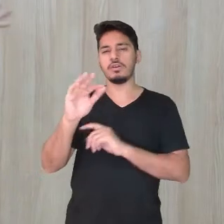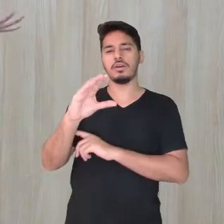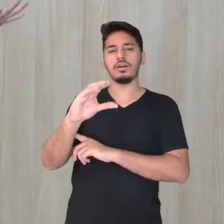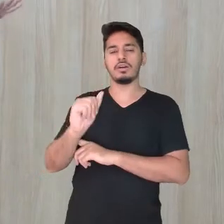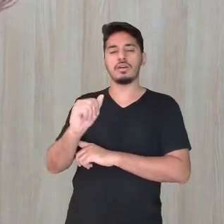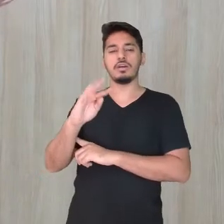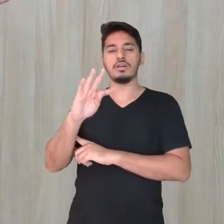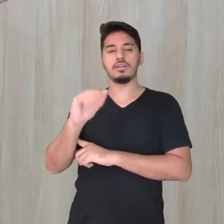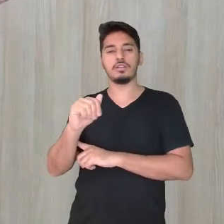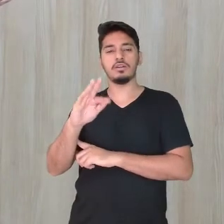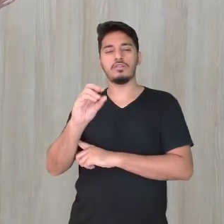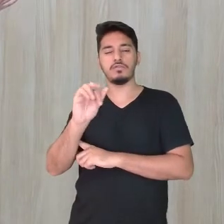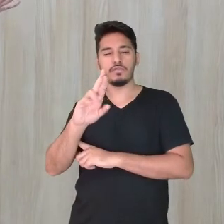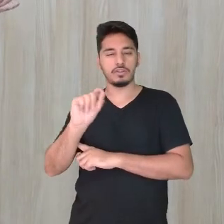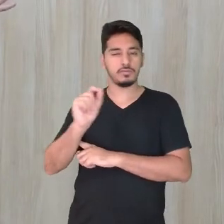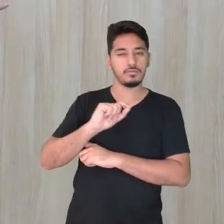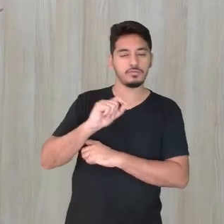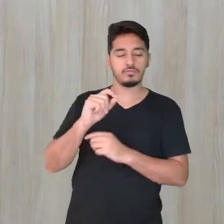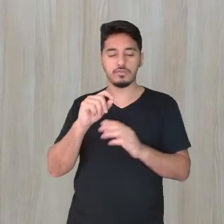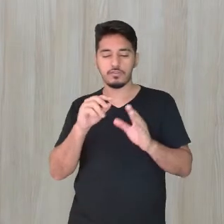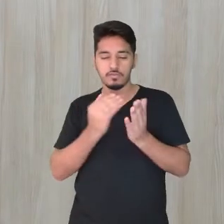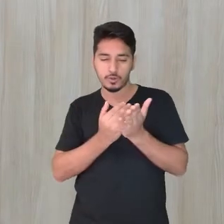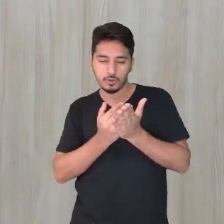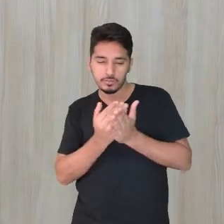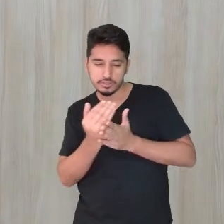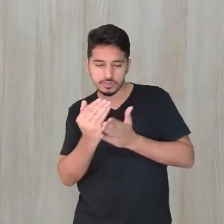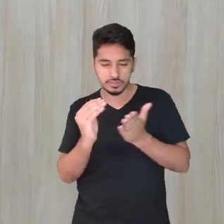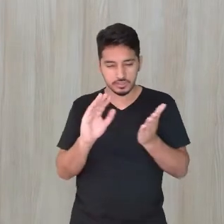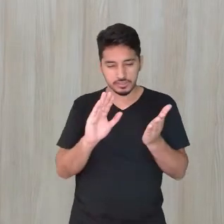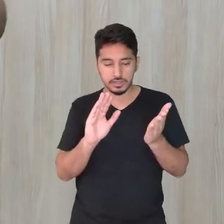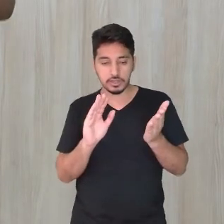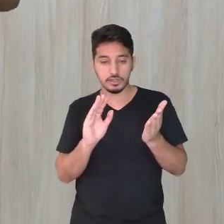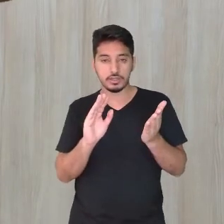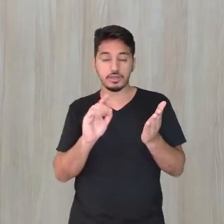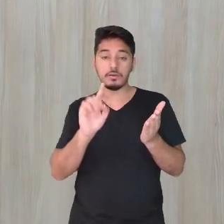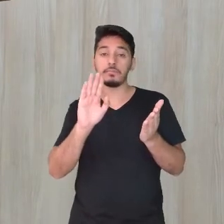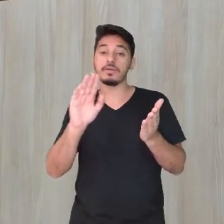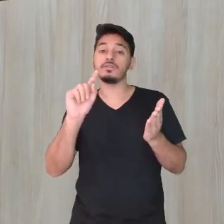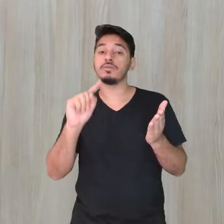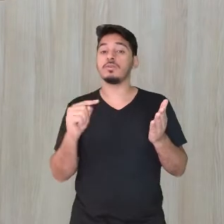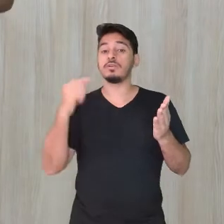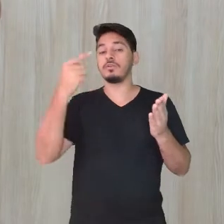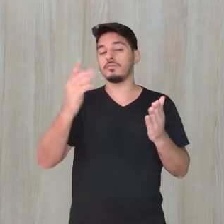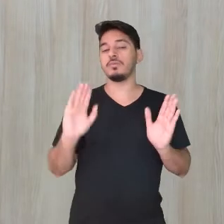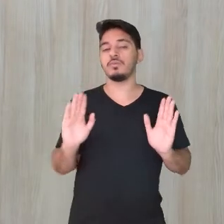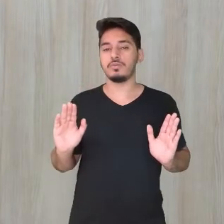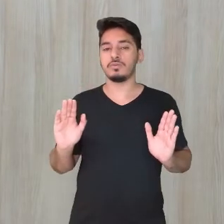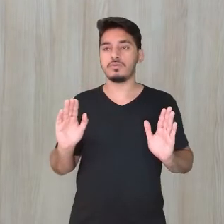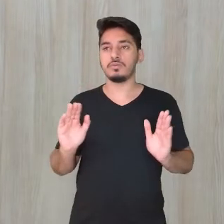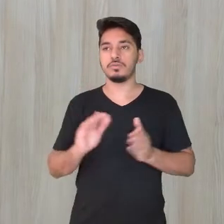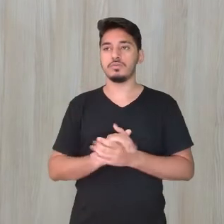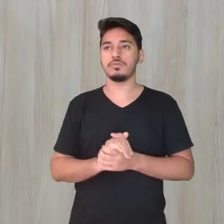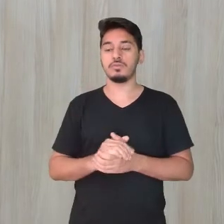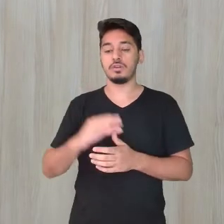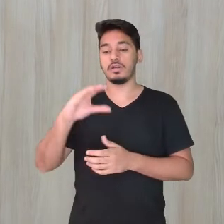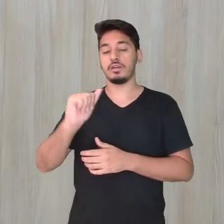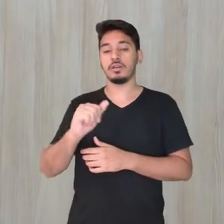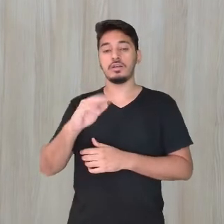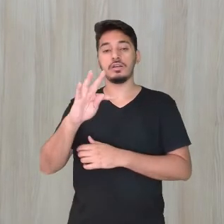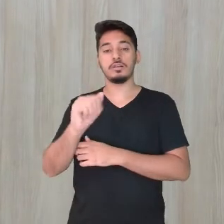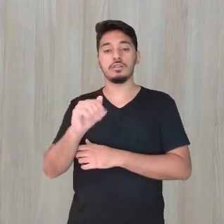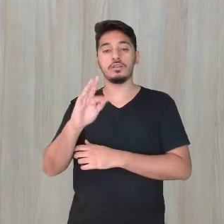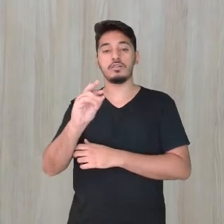se fosse um spoilerzinho assim, ó. Eu vou começar a enumerar, mas só vou enumerar depois. A catáfora, ela vai